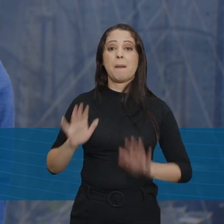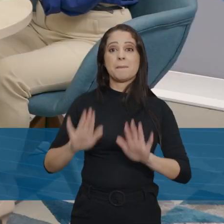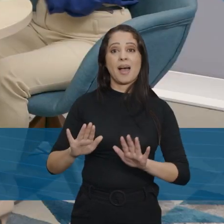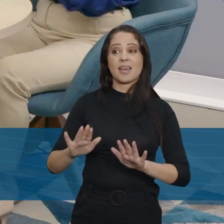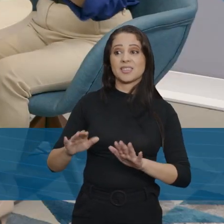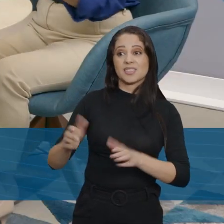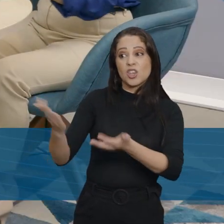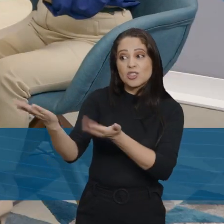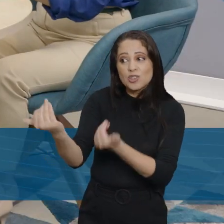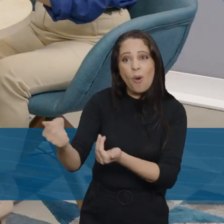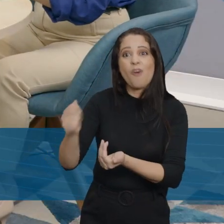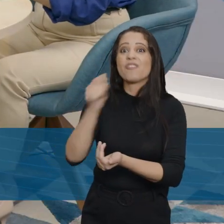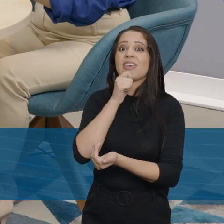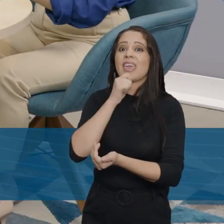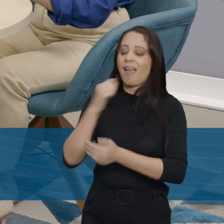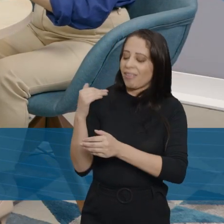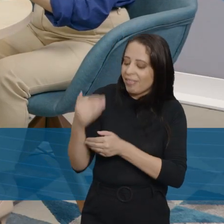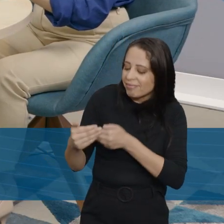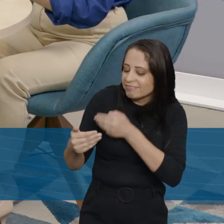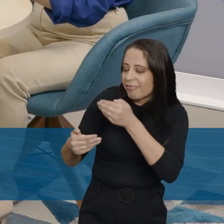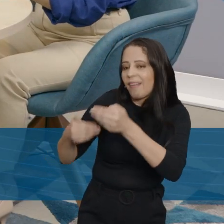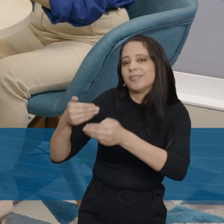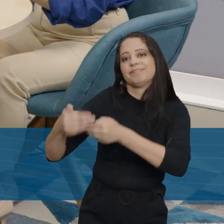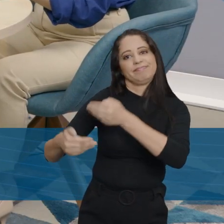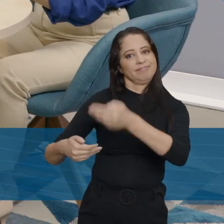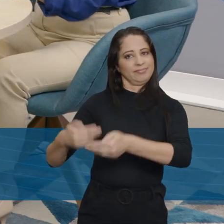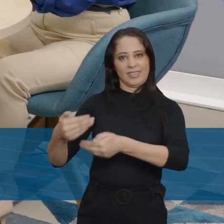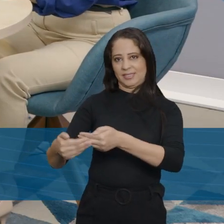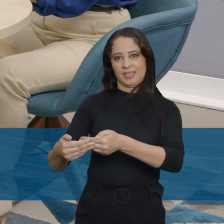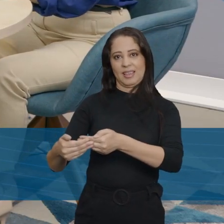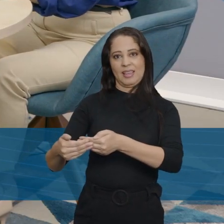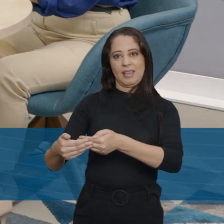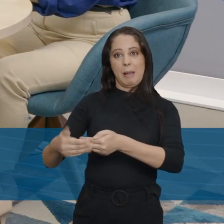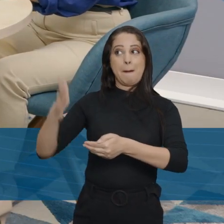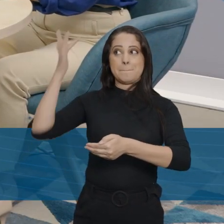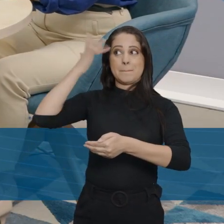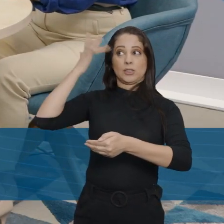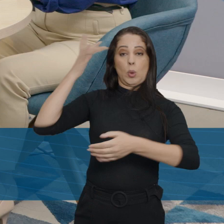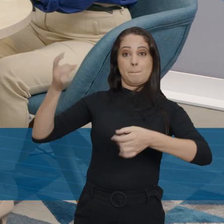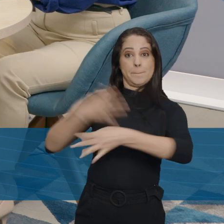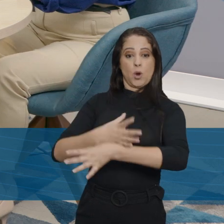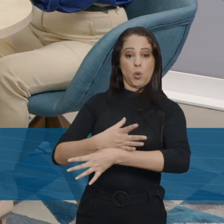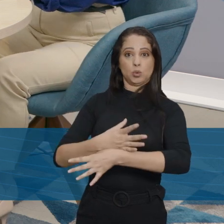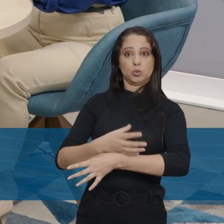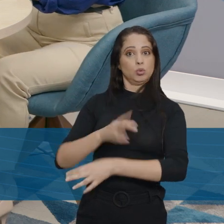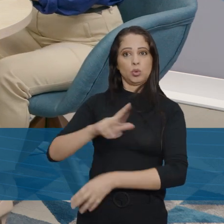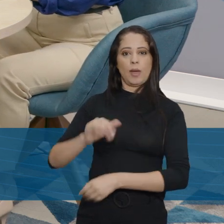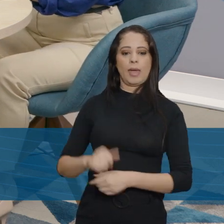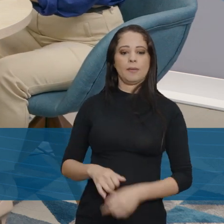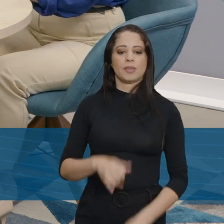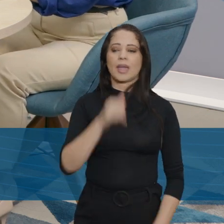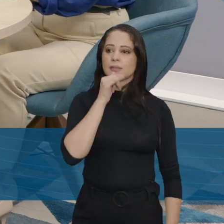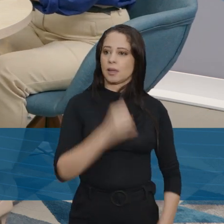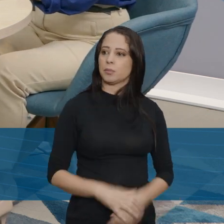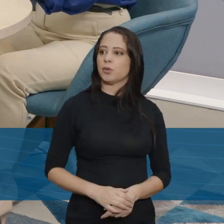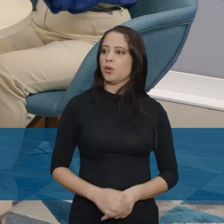grande. E eles estão se desenvolvendo. Assim. Ainda está no processo, Exato. Né? Então, assim, às vezes fala assim, você não tem amigos,